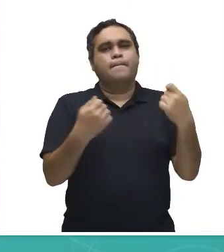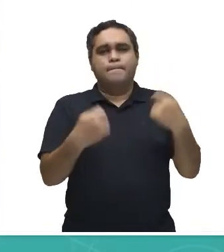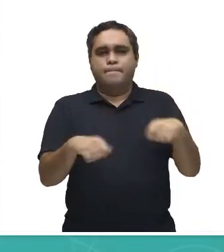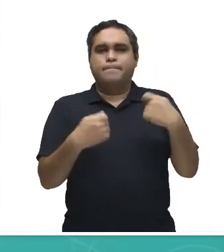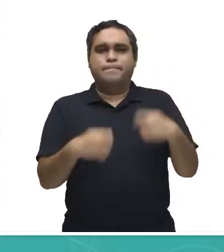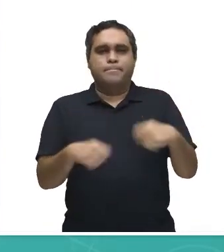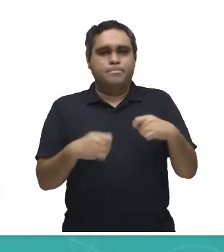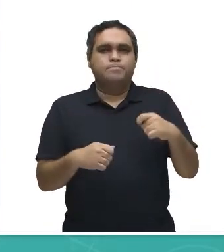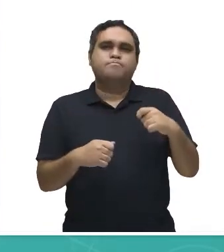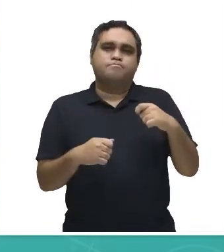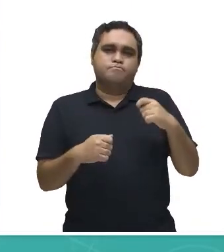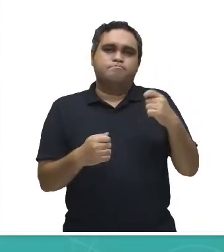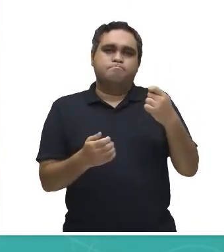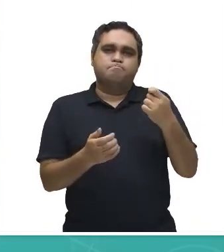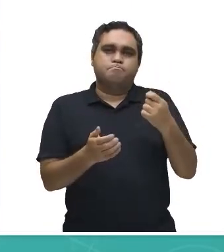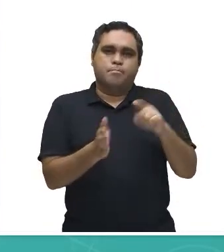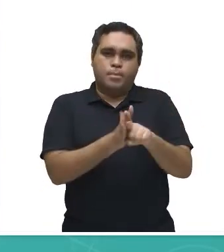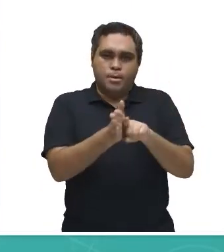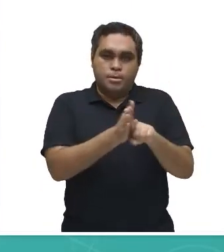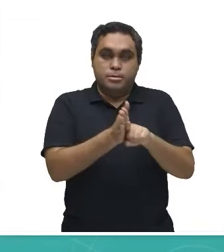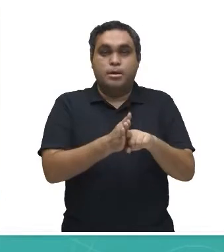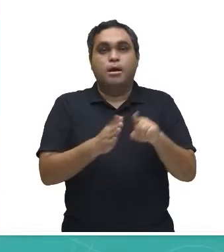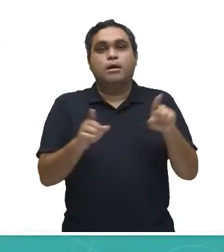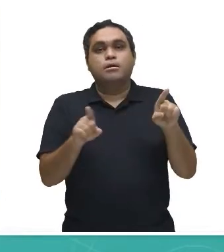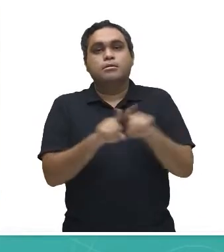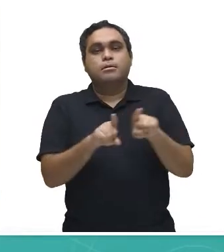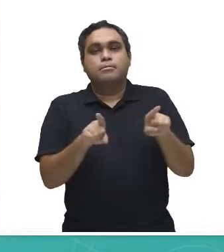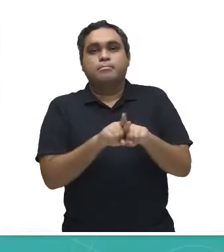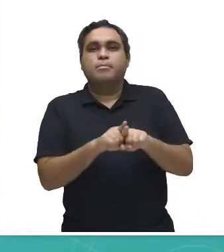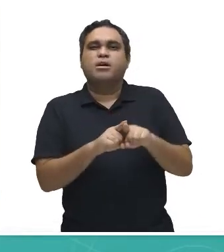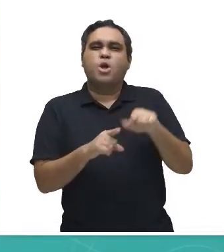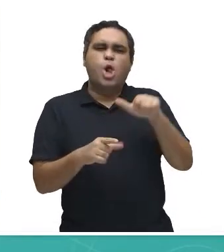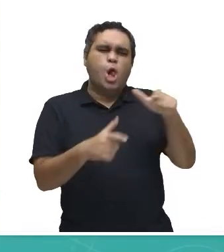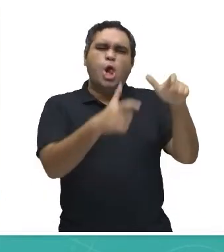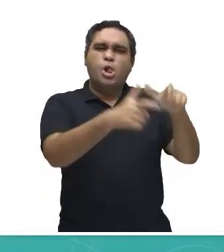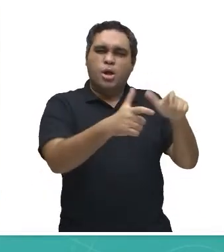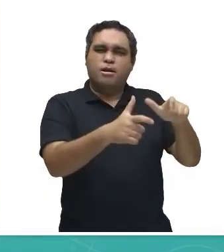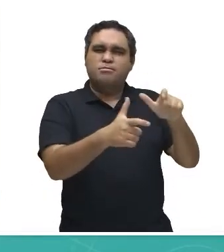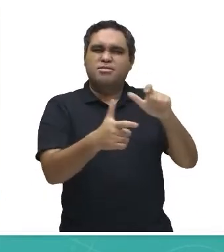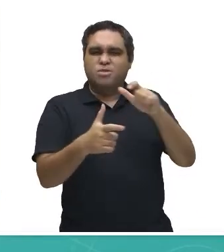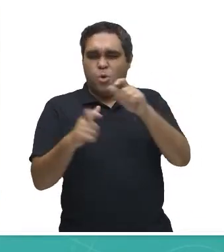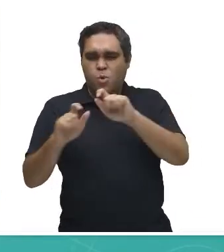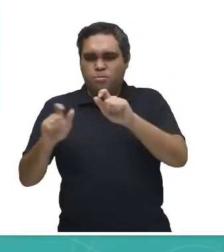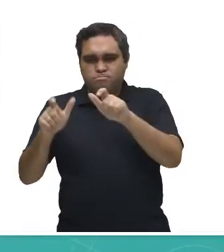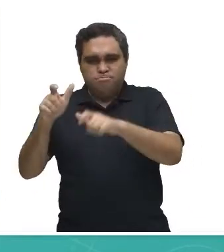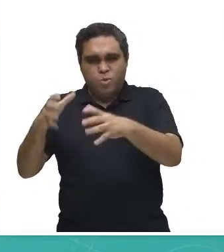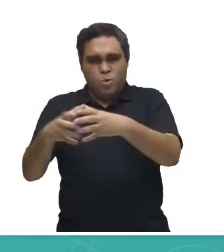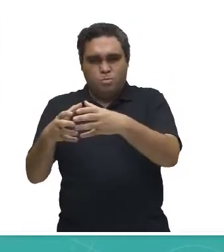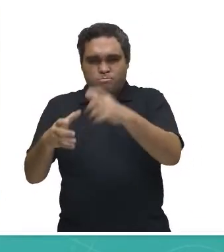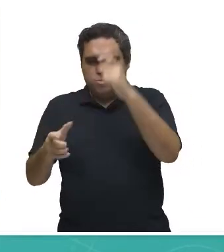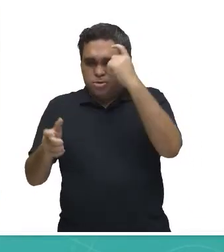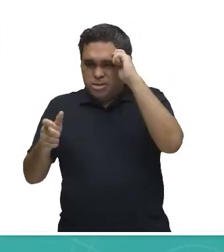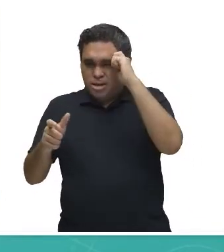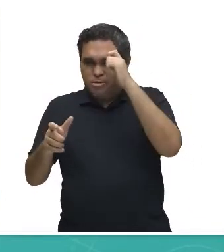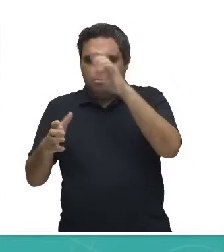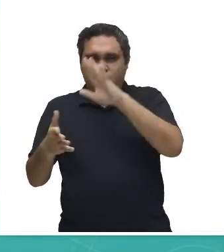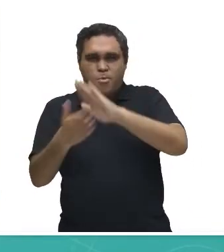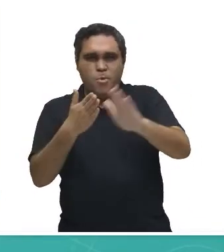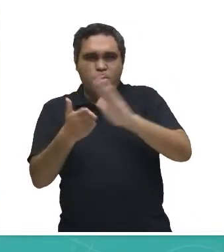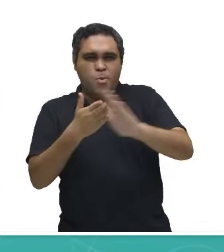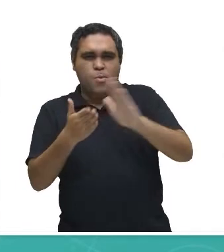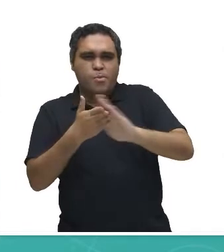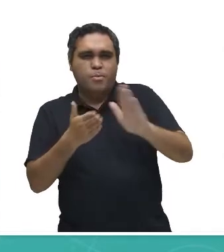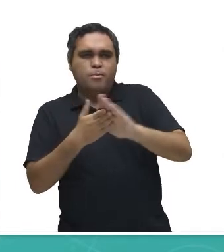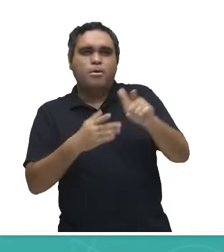Palmares, ele teve ali em torno de 20 mil pessoas fazendo parte dessa organização. Então, é importante